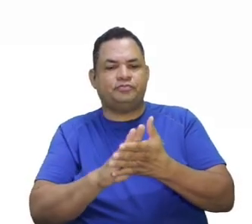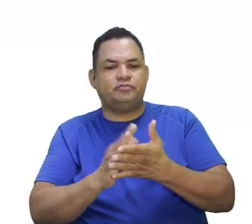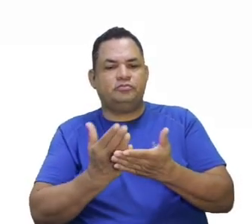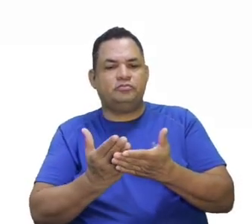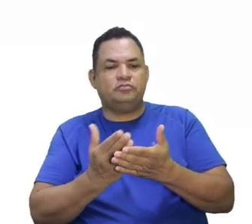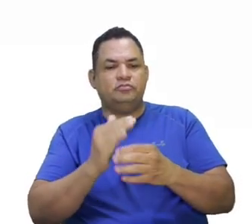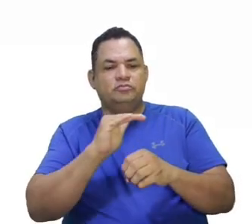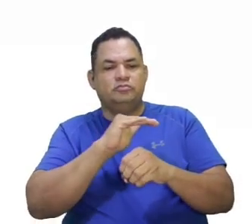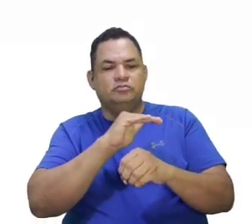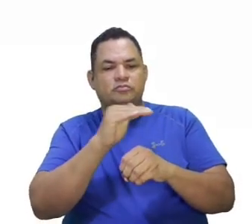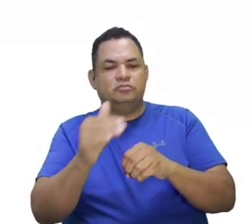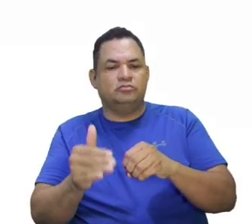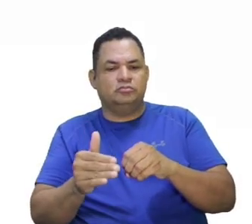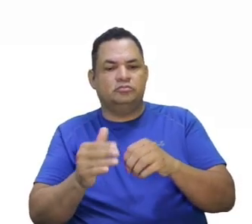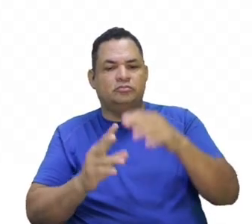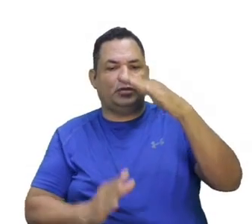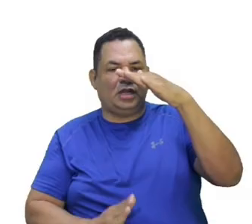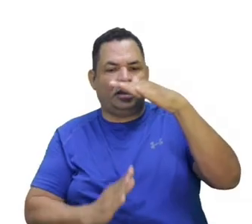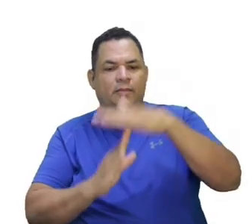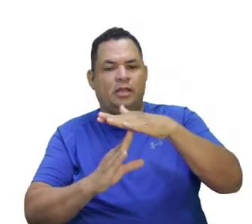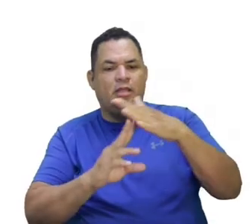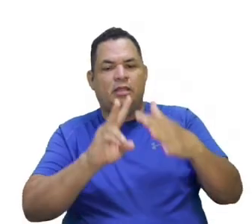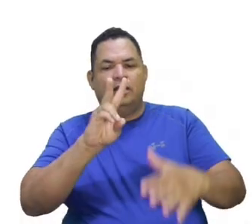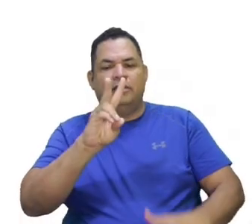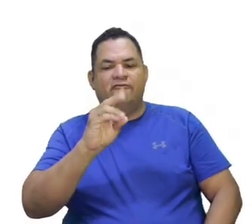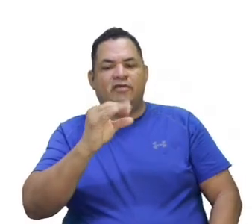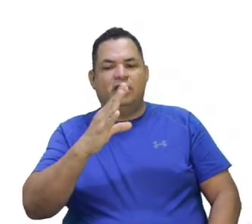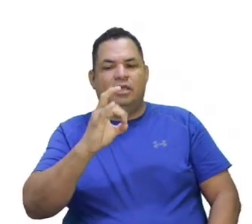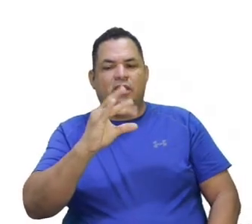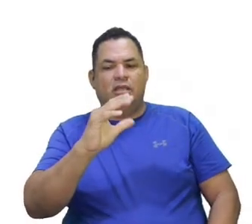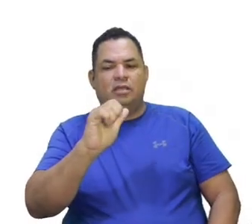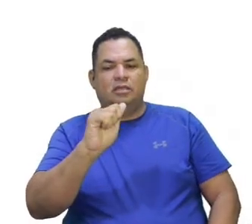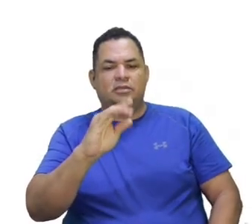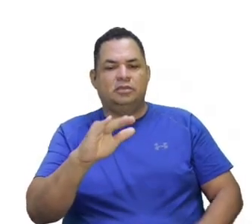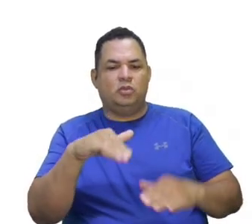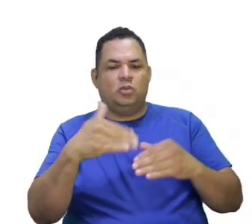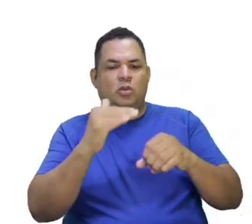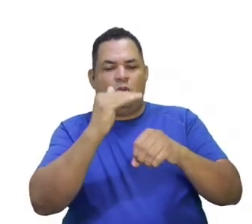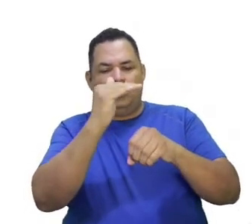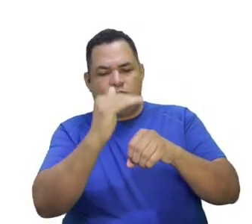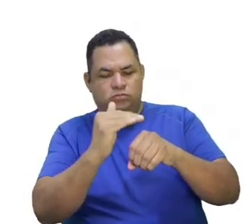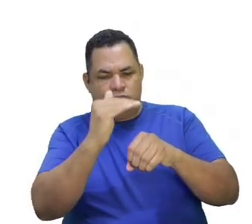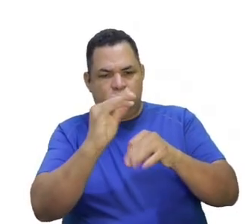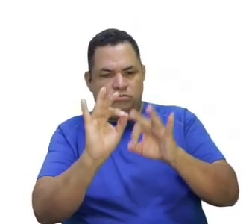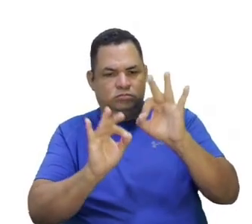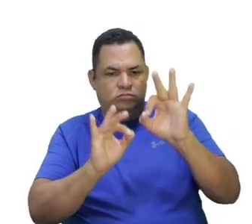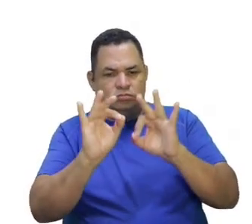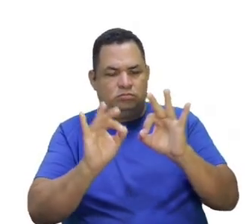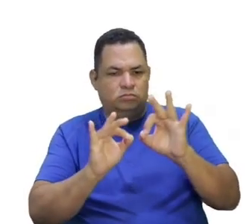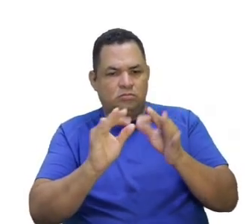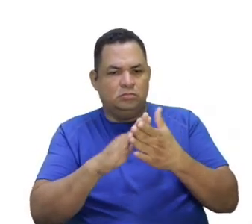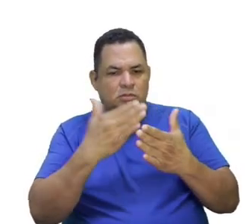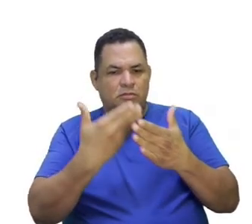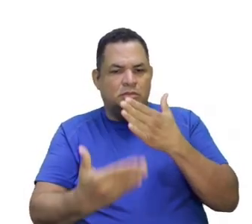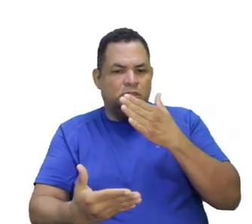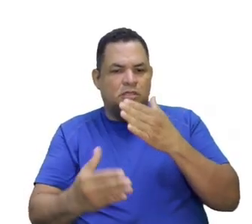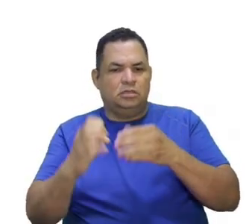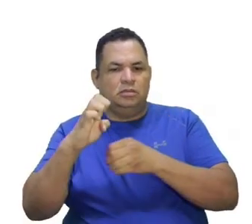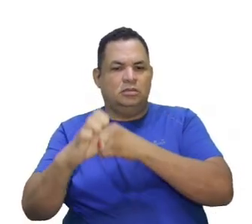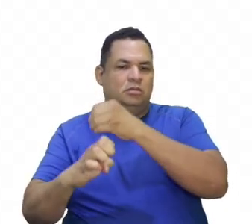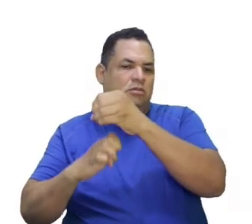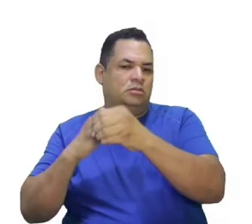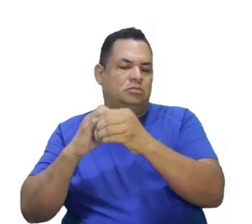na sua camada de valência e ver qual é o subnível dali que vai perder esse